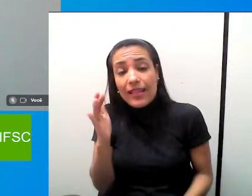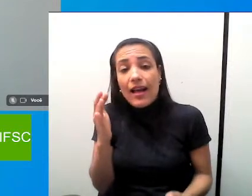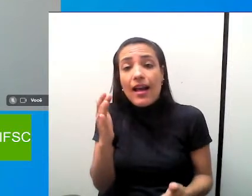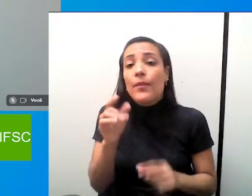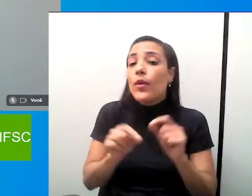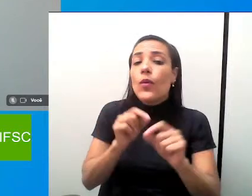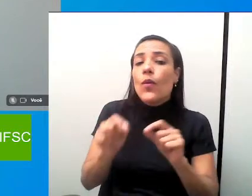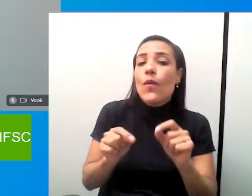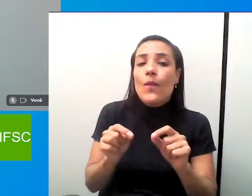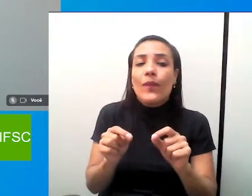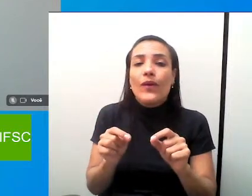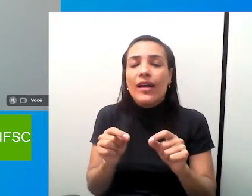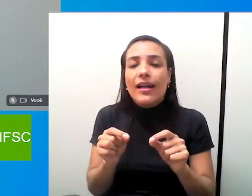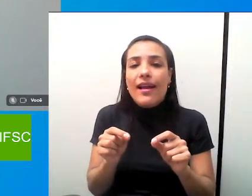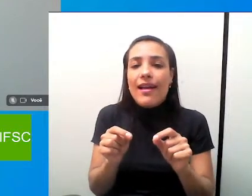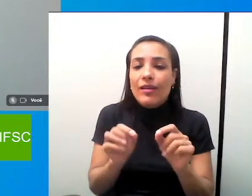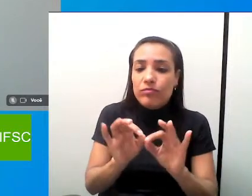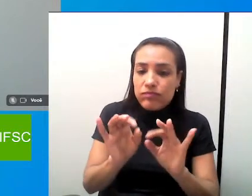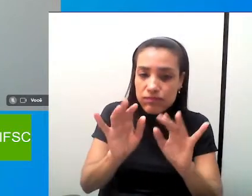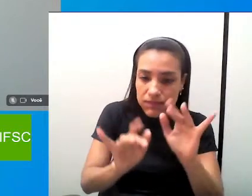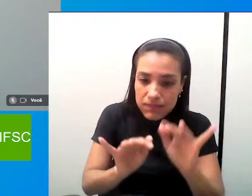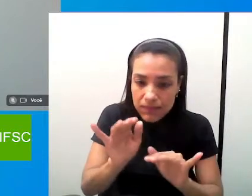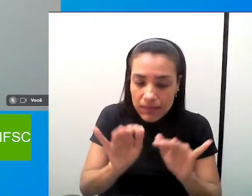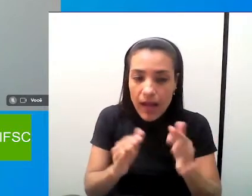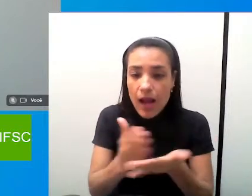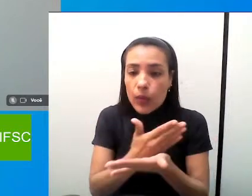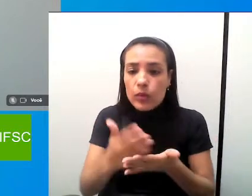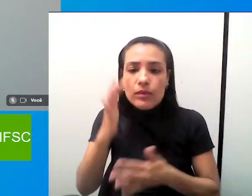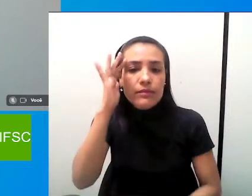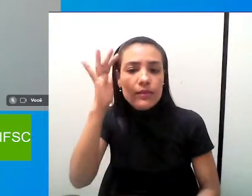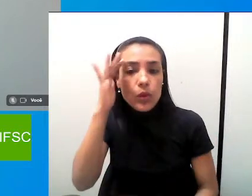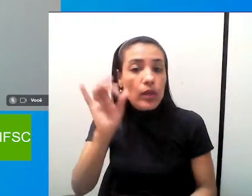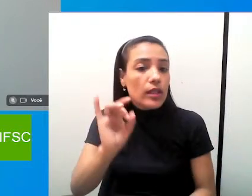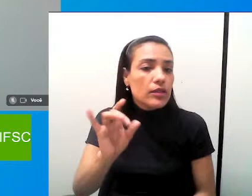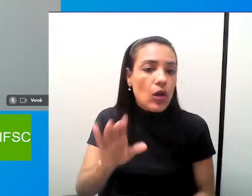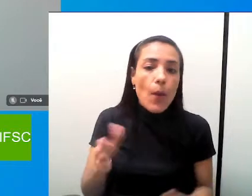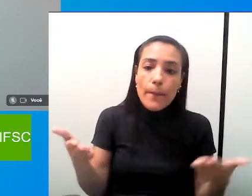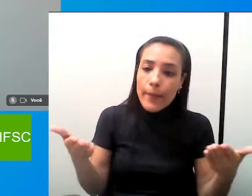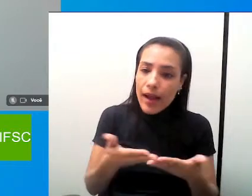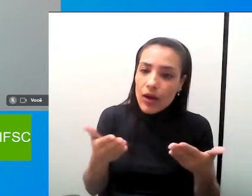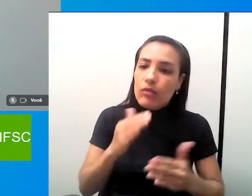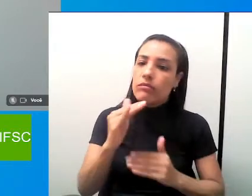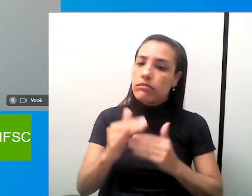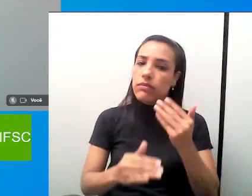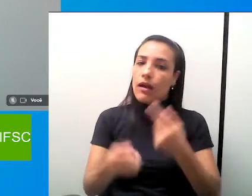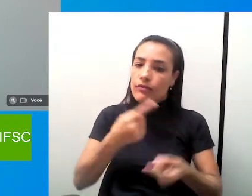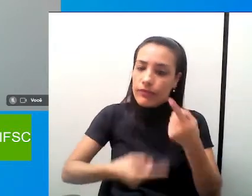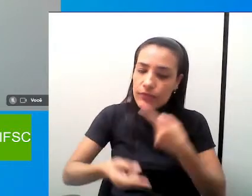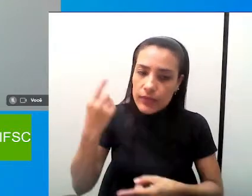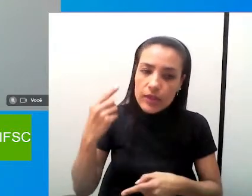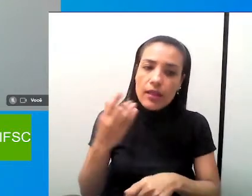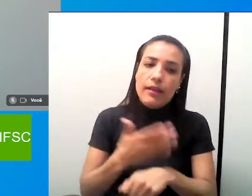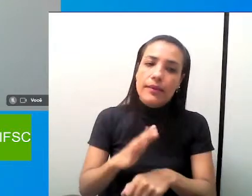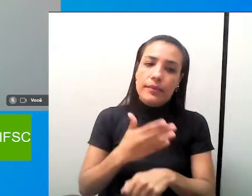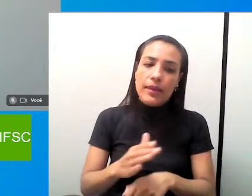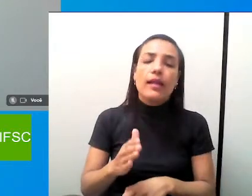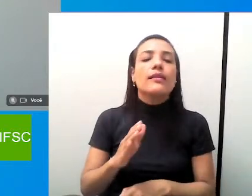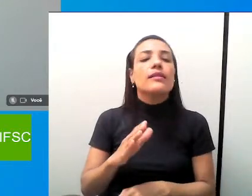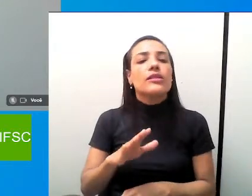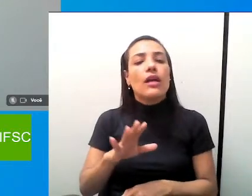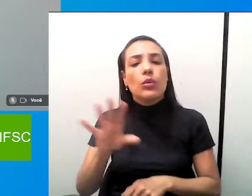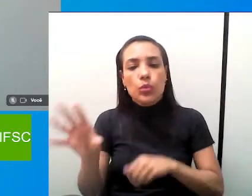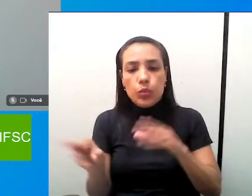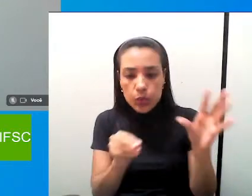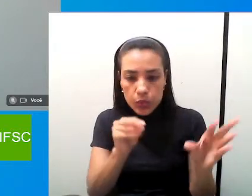muitas coisas realmente ficaram muito teóricas, e agora avançado já esses 3, 4 anos, já tem bastante coisa que pode